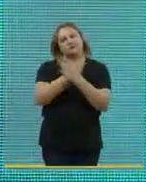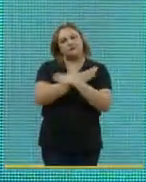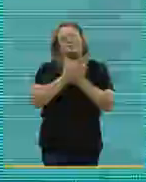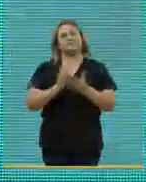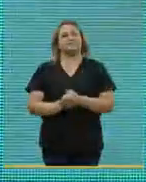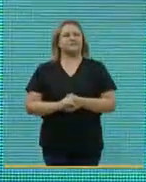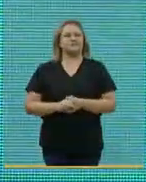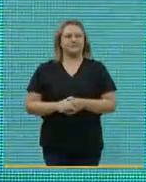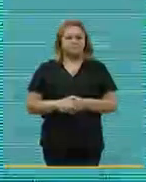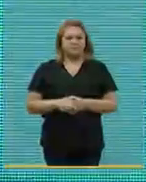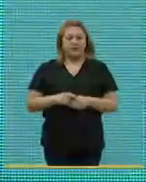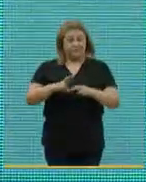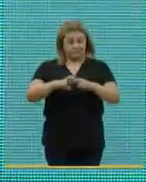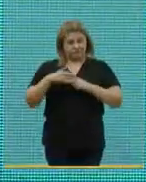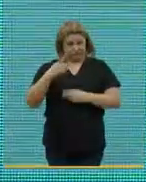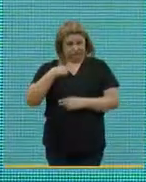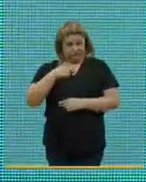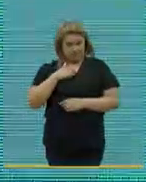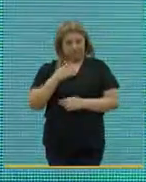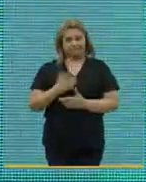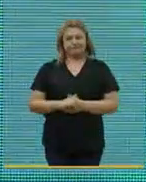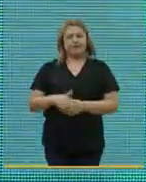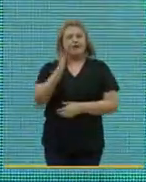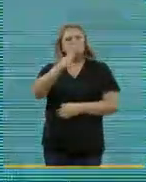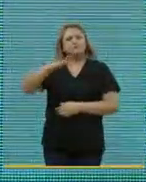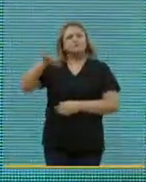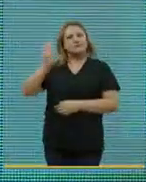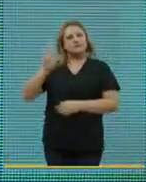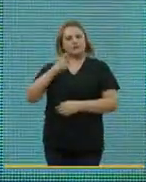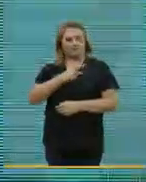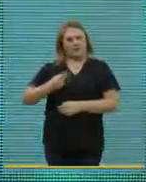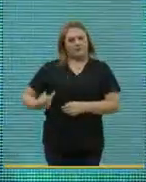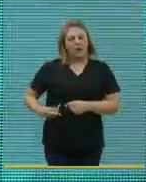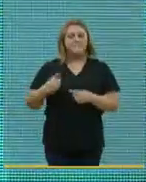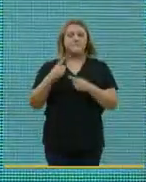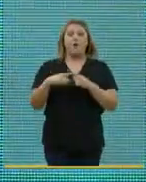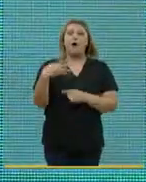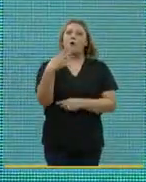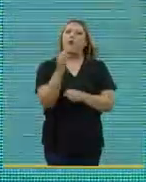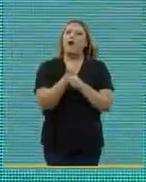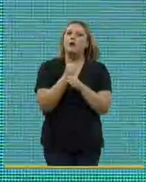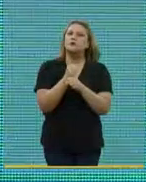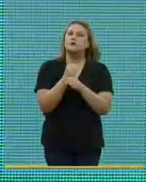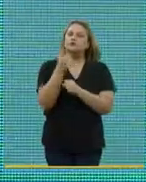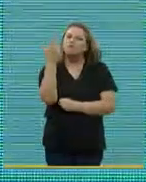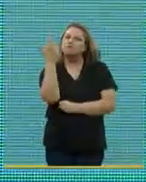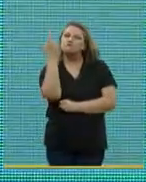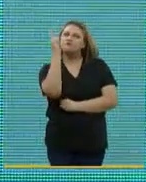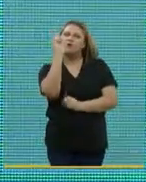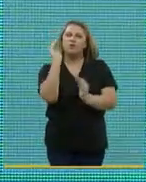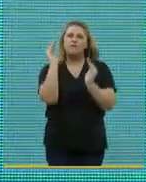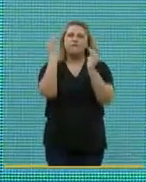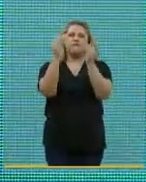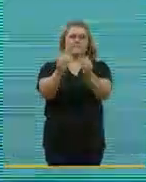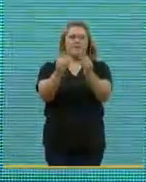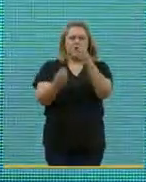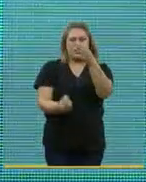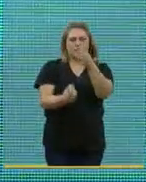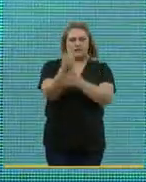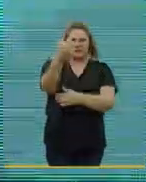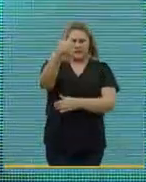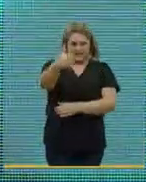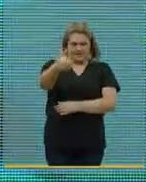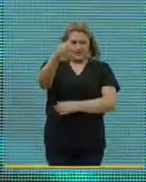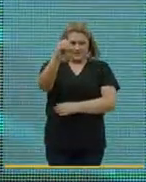república para em quatro anos criar 10 milhões de novos empregos no brasil como